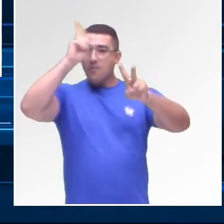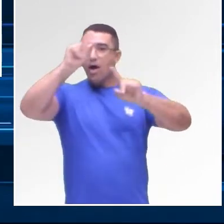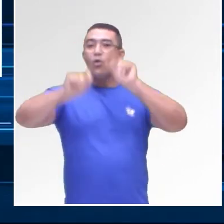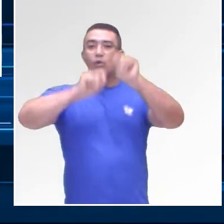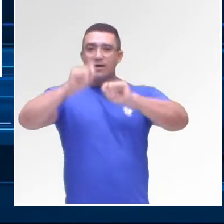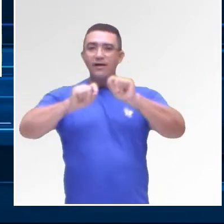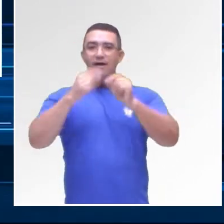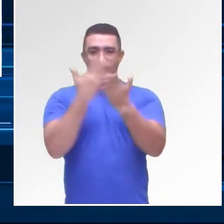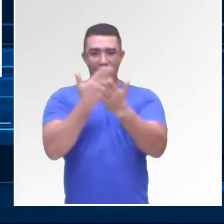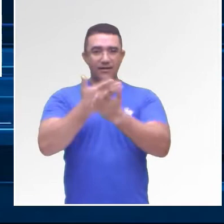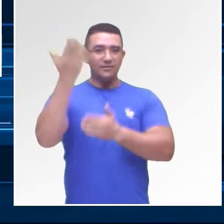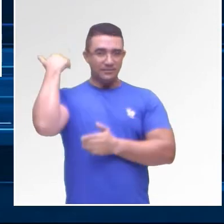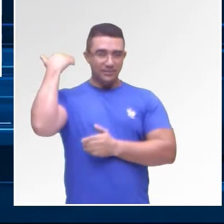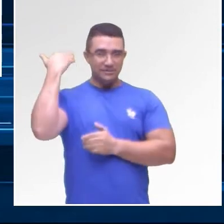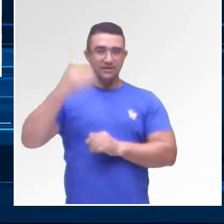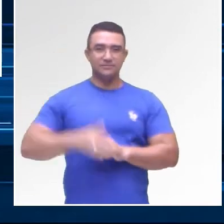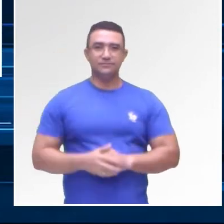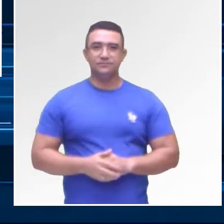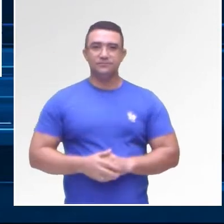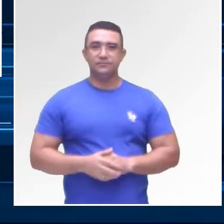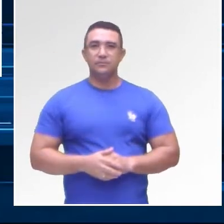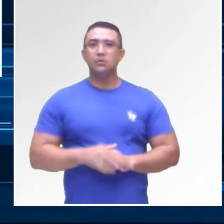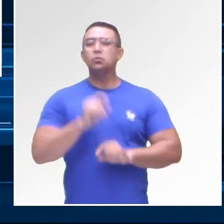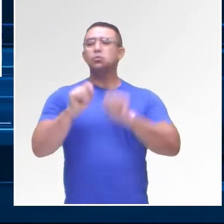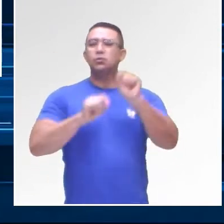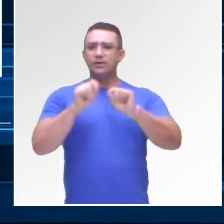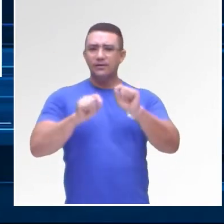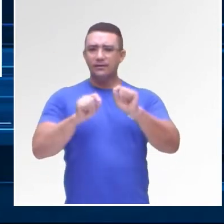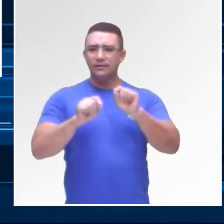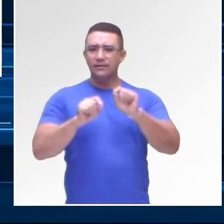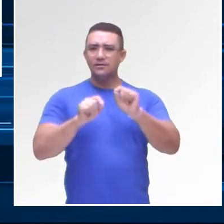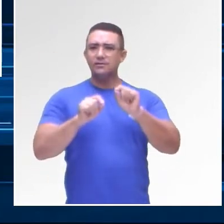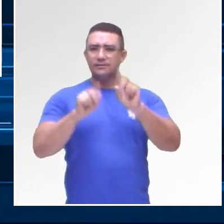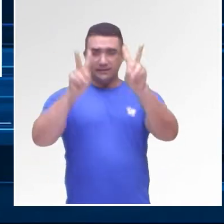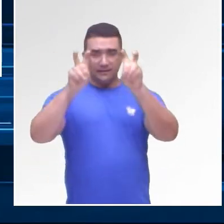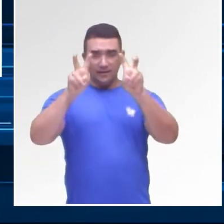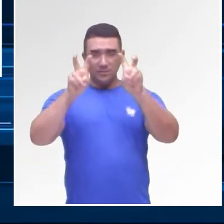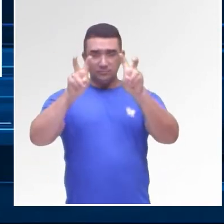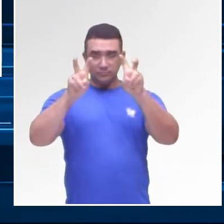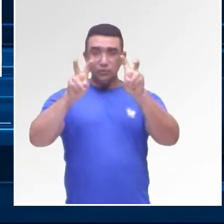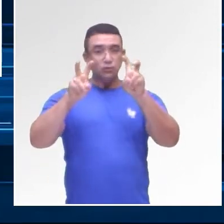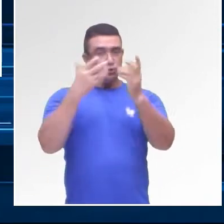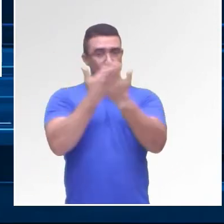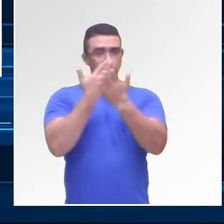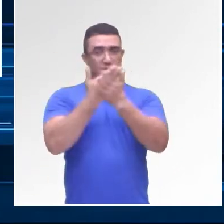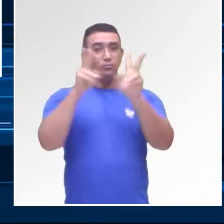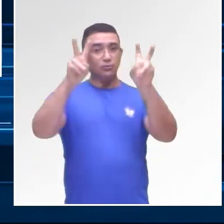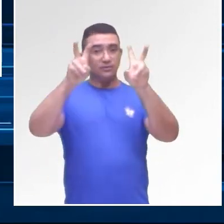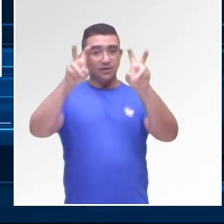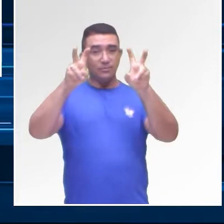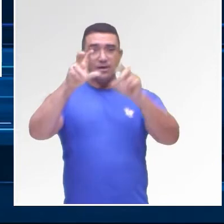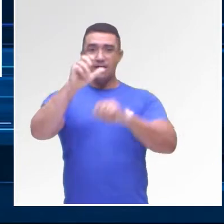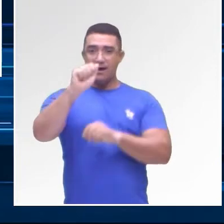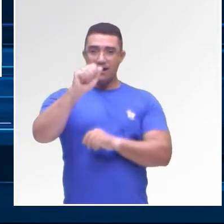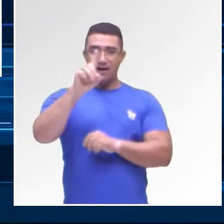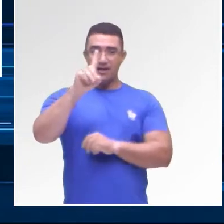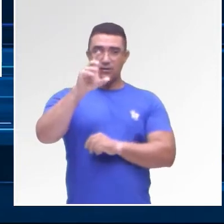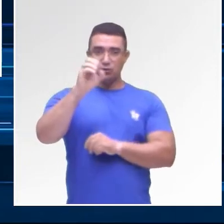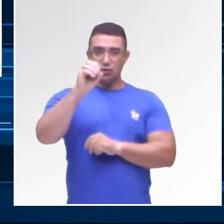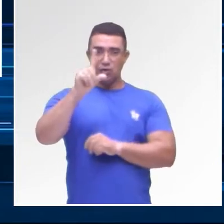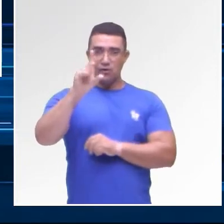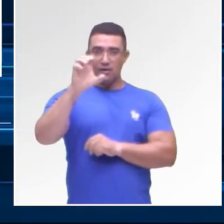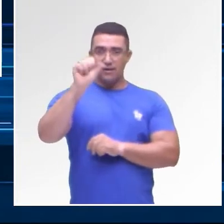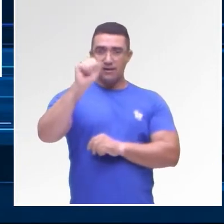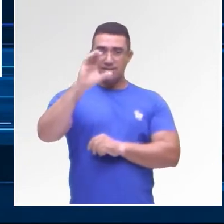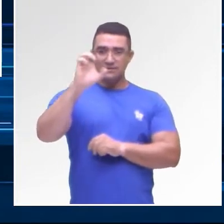vimos na aula anterior. Vamos lá? Então, na aula anterior, nós estávamos falando sobre adolescência. Vocês lembram o